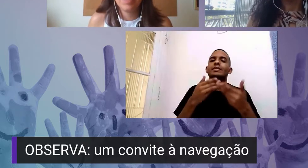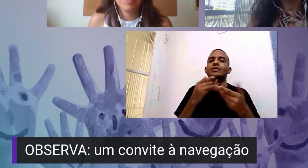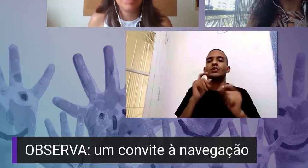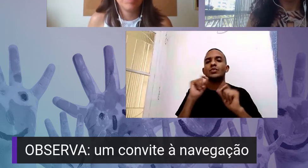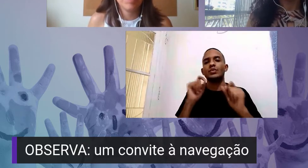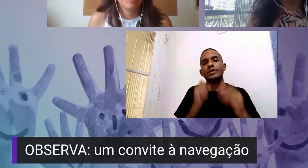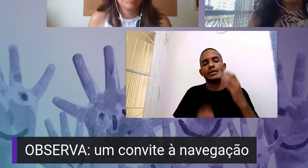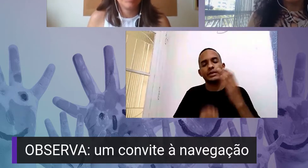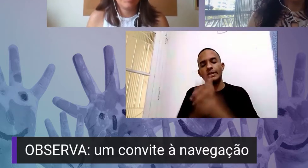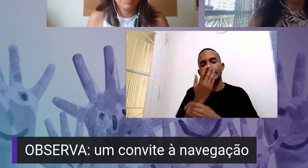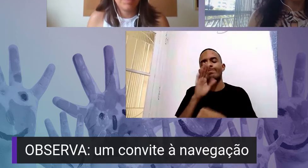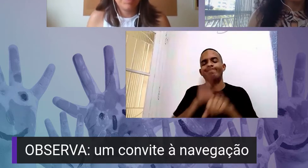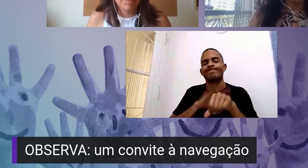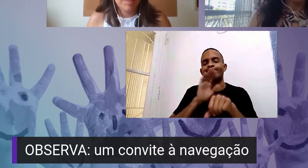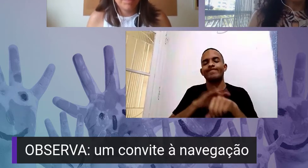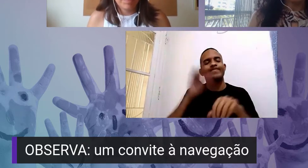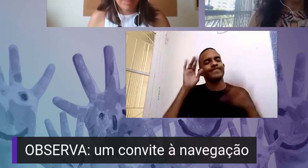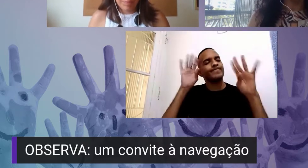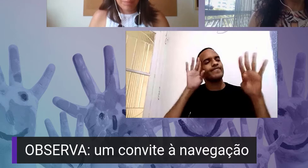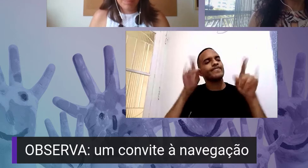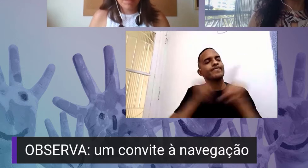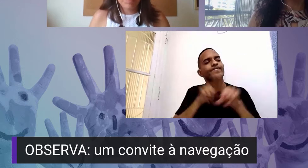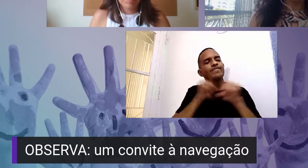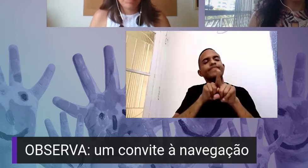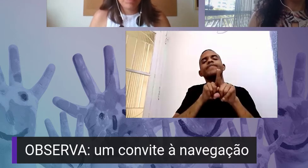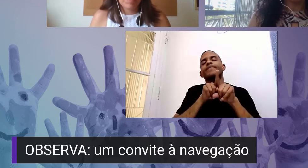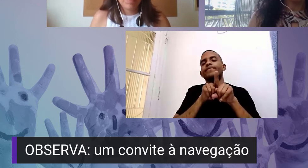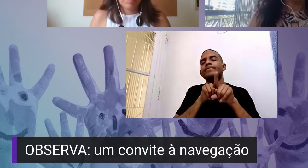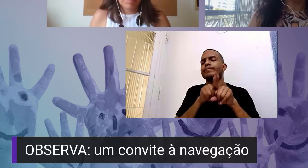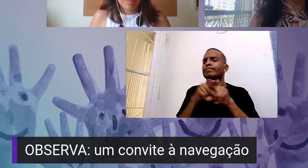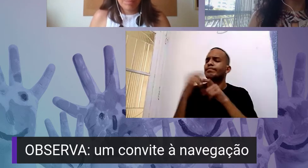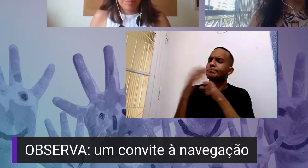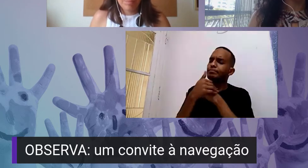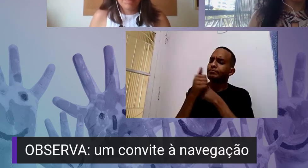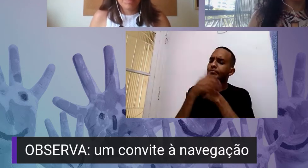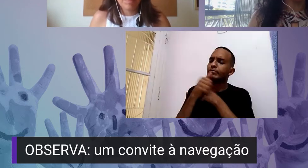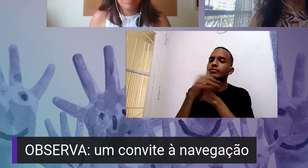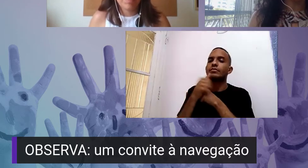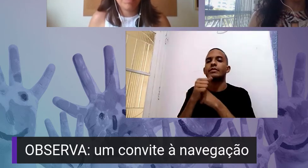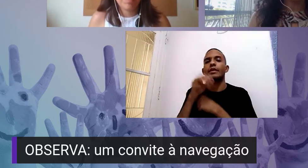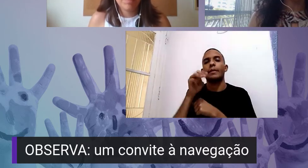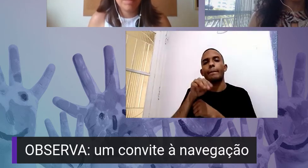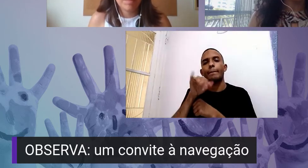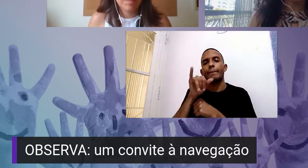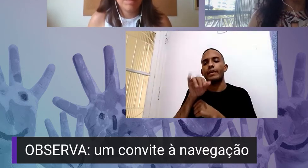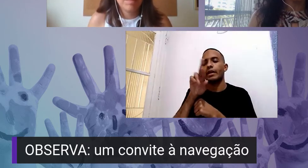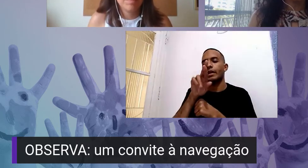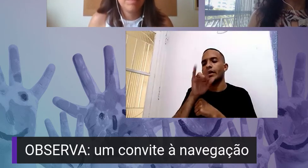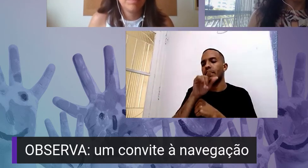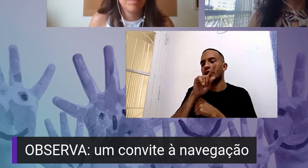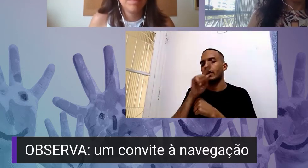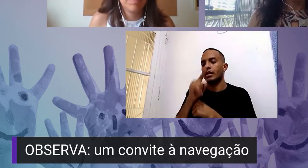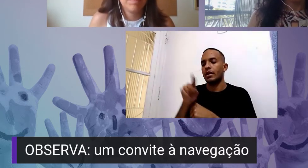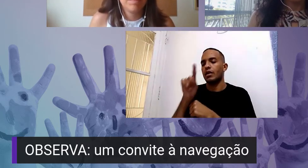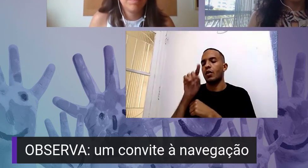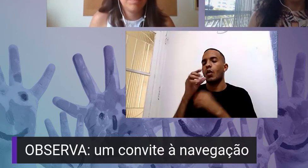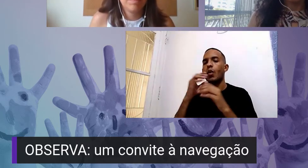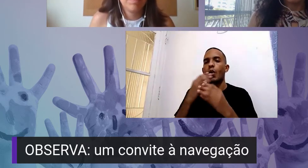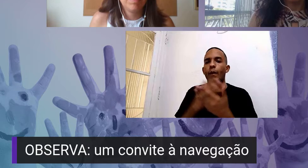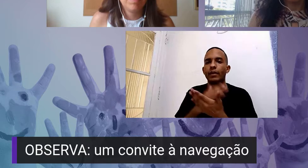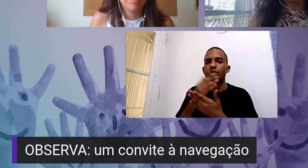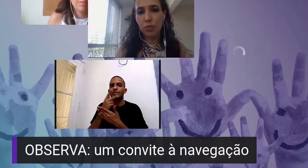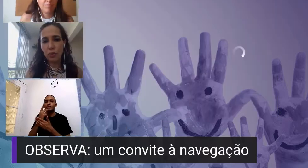foi pensado, que foi desenvolvido com muito carinho, né? A Miriam Praguita começou a falar dela, mencionando os